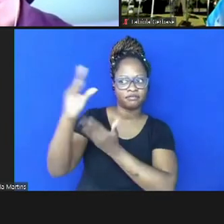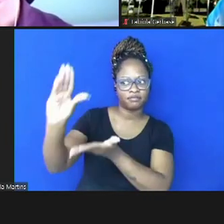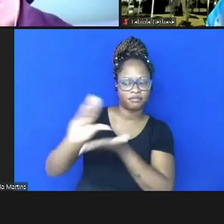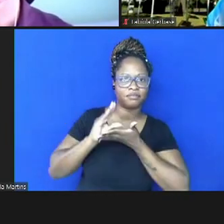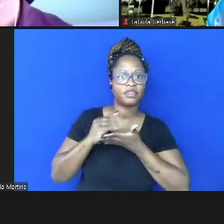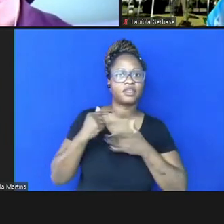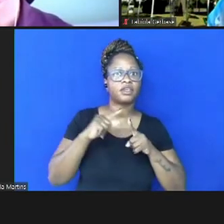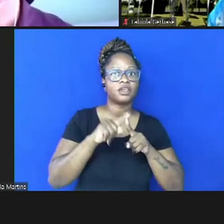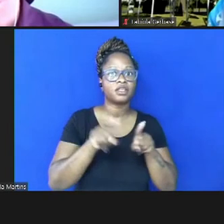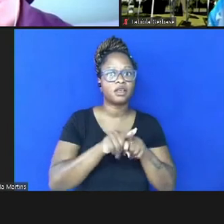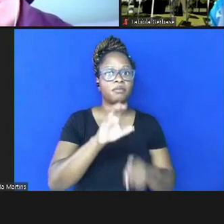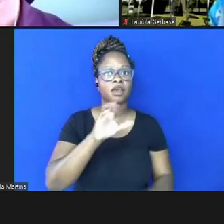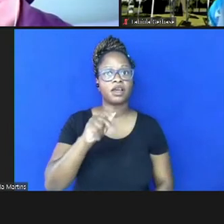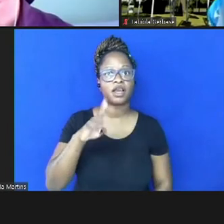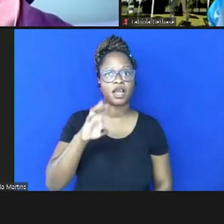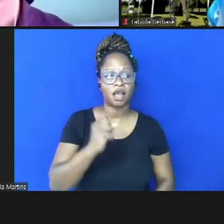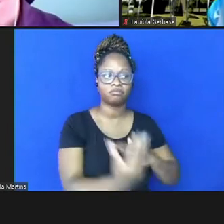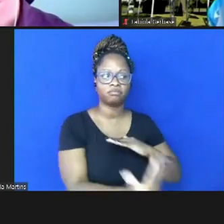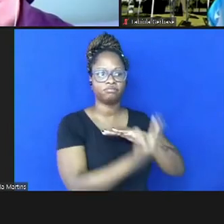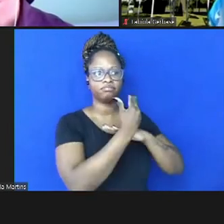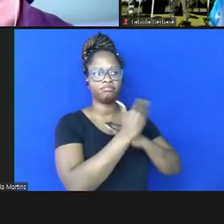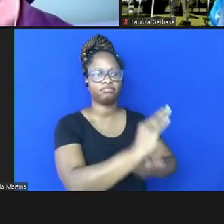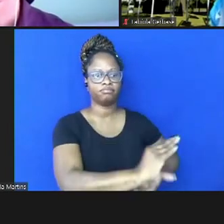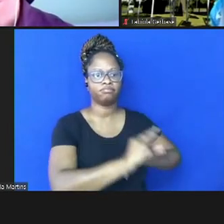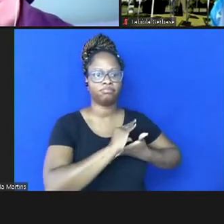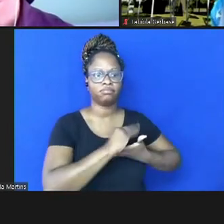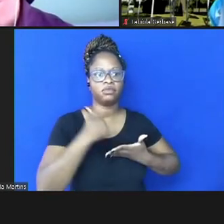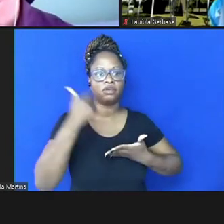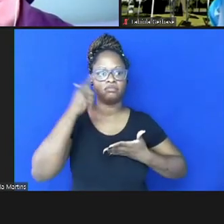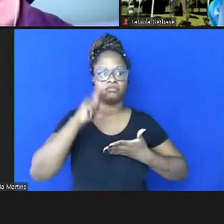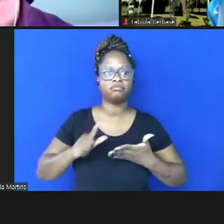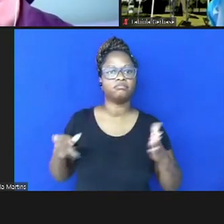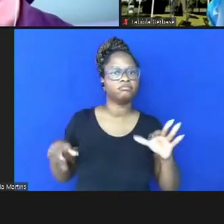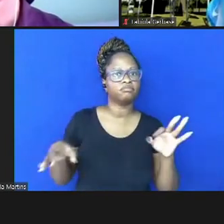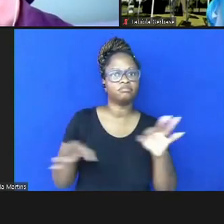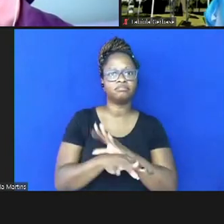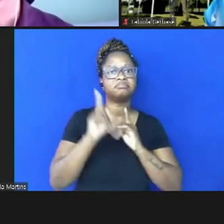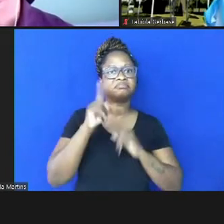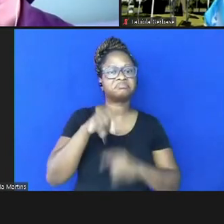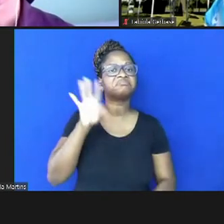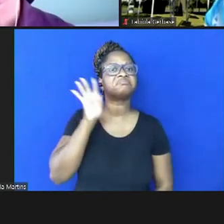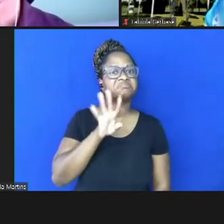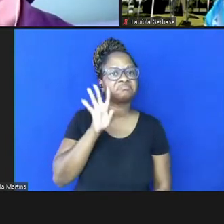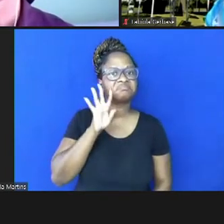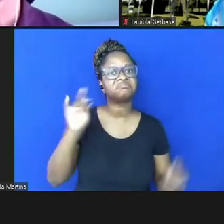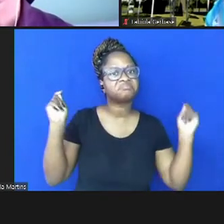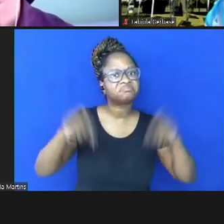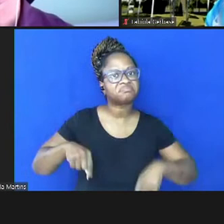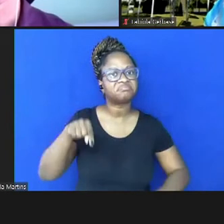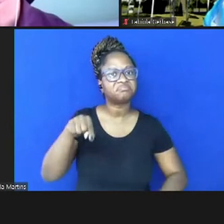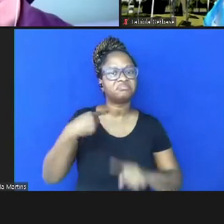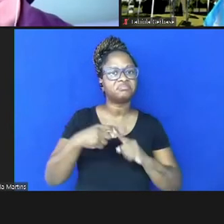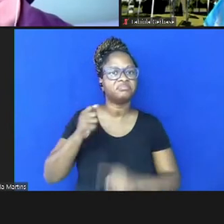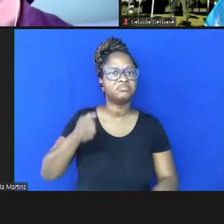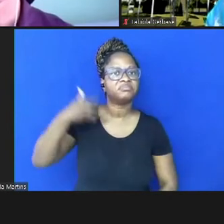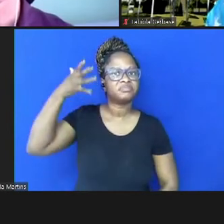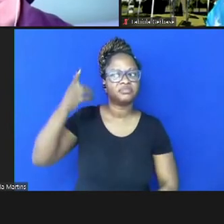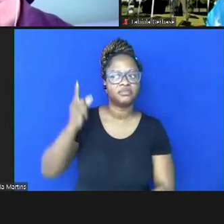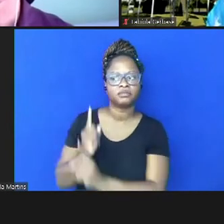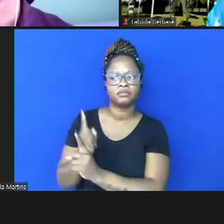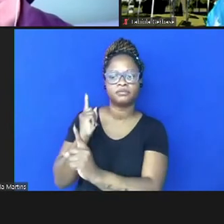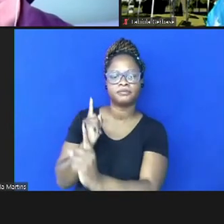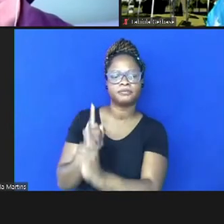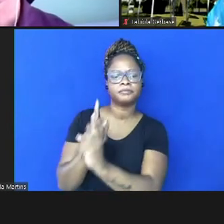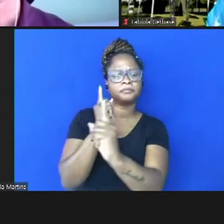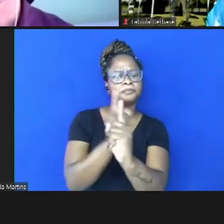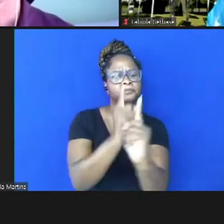para executar esse evento, e foi muito legal, porque desse evento surgiram inúmeras cooperações, né?